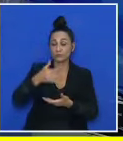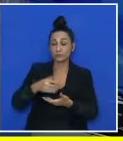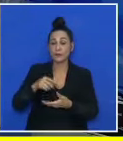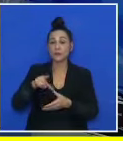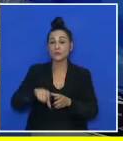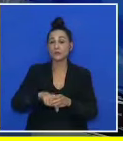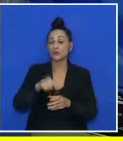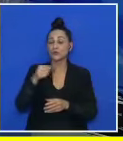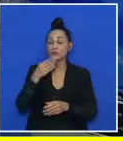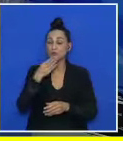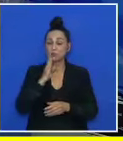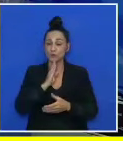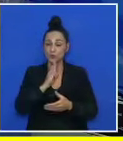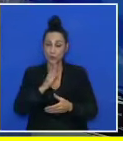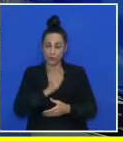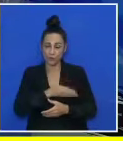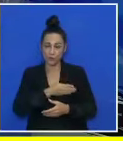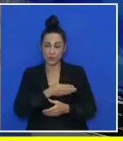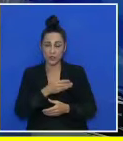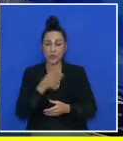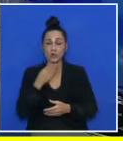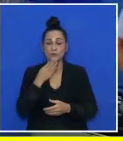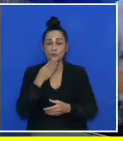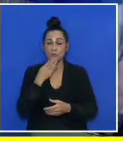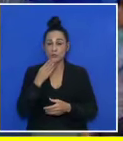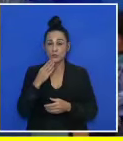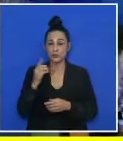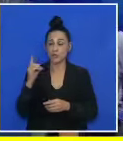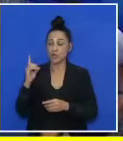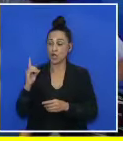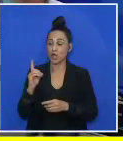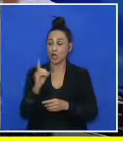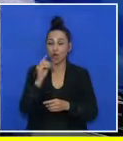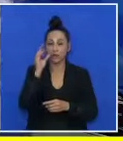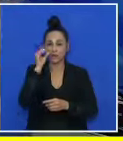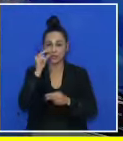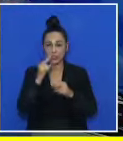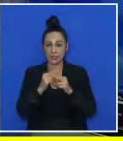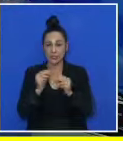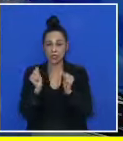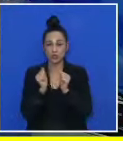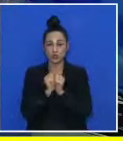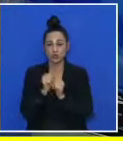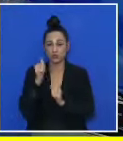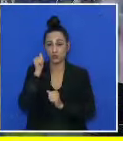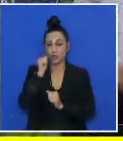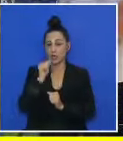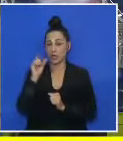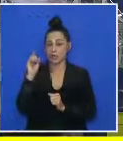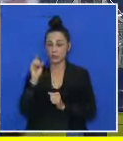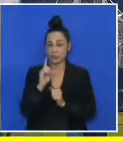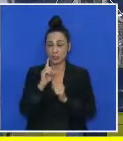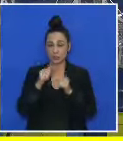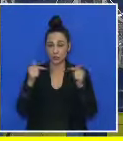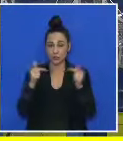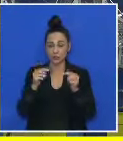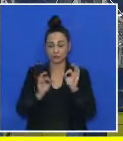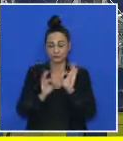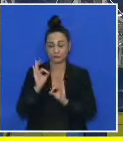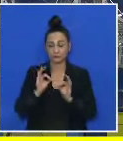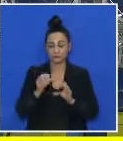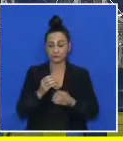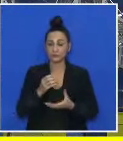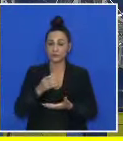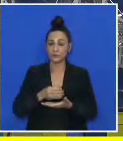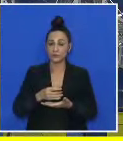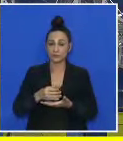do coração. Eu vou pedir ao Felipe, nosso colega da Caixa, a Tainara, nossa garota da sorte, para que realizem este procedimento,